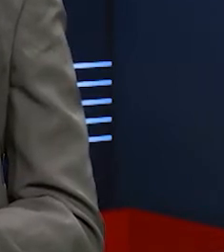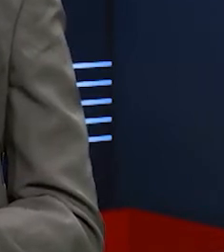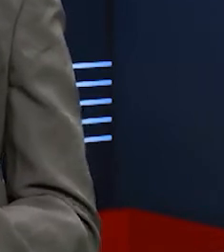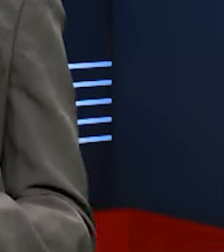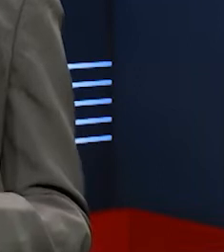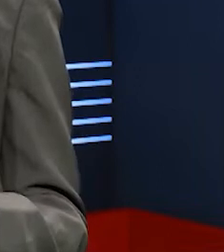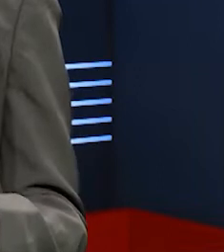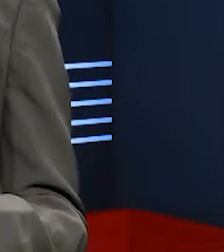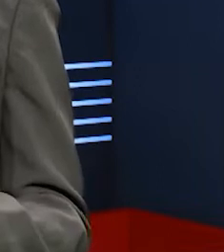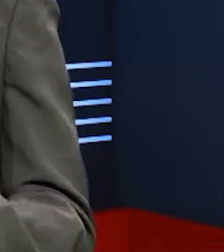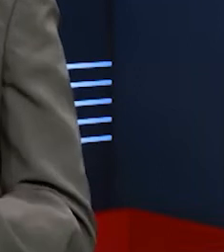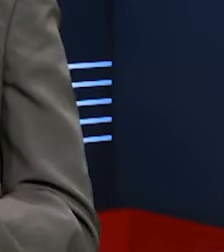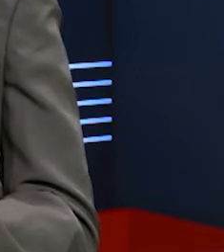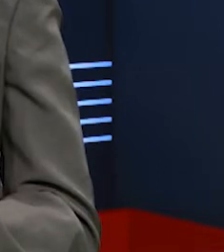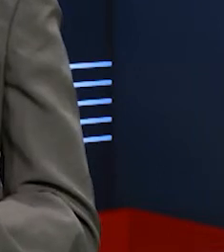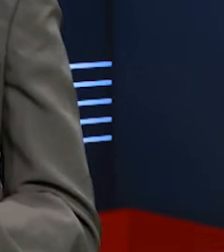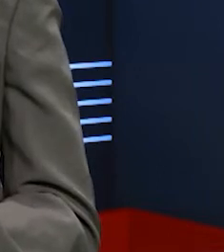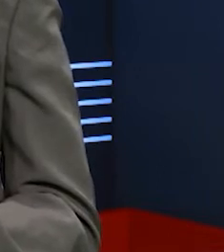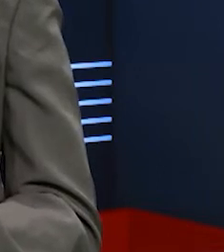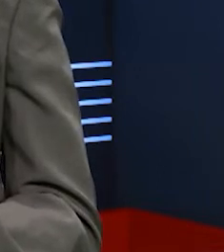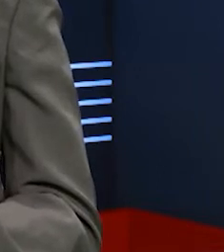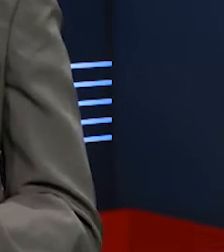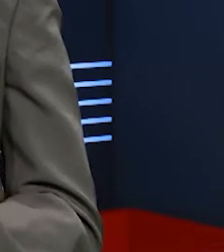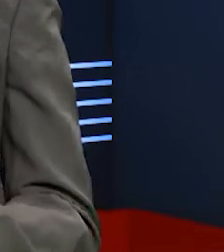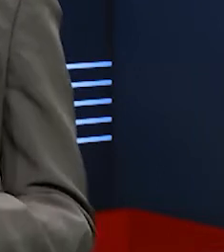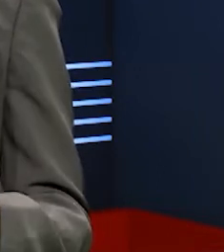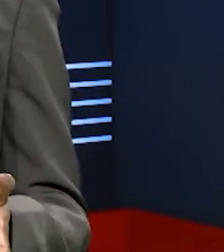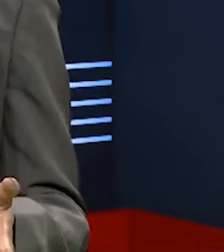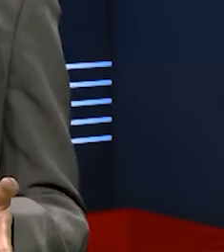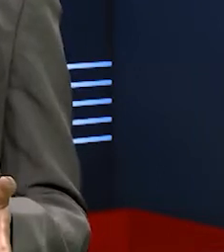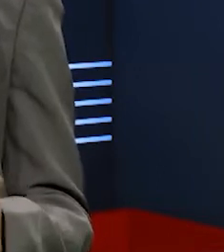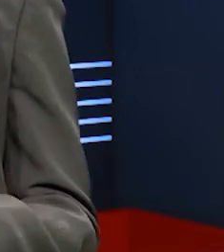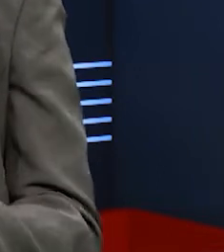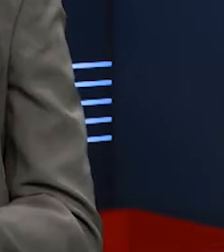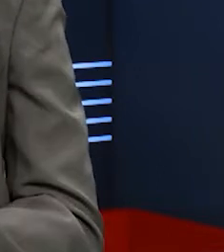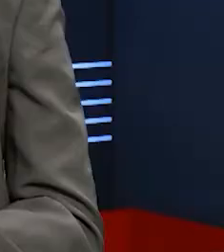disse que esta iniciativa inclui também a redução do nível de suborçamentação.